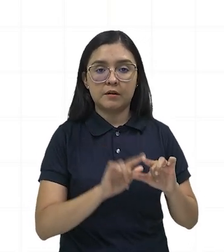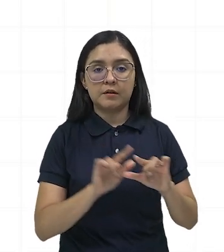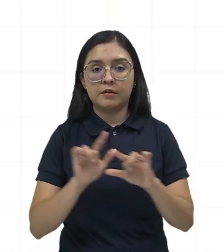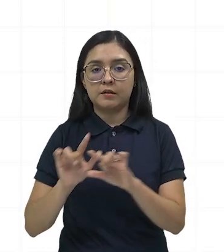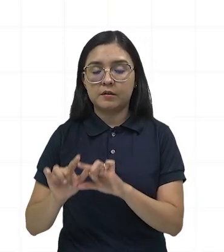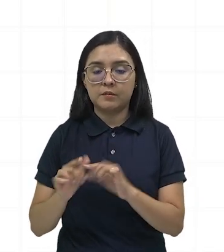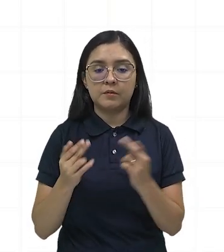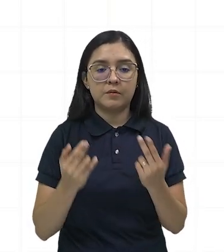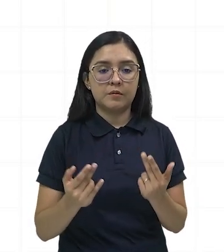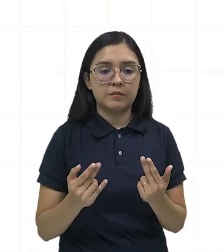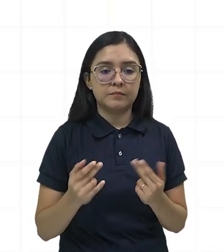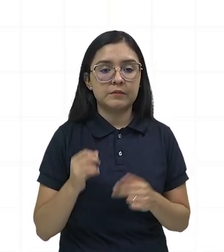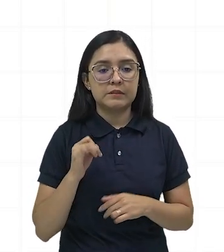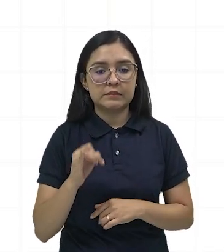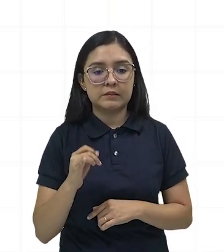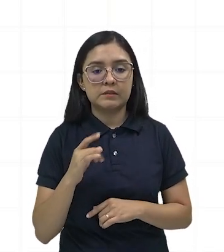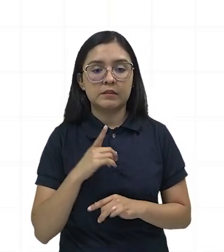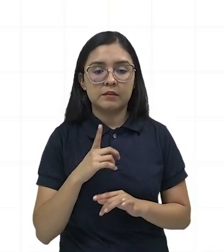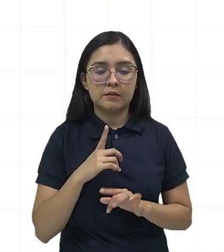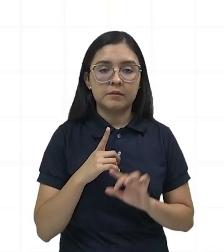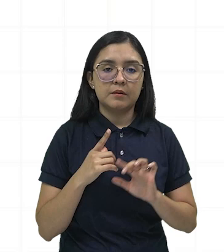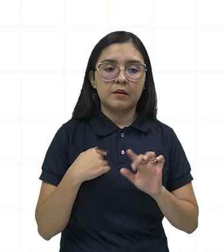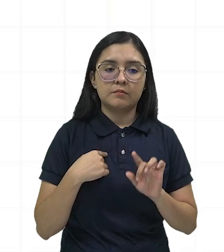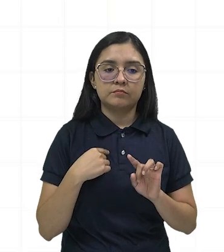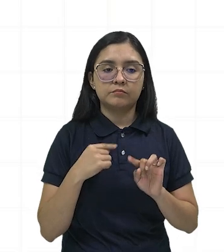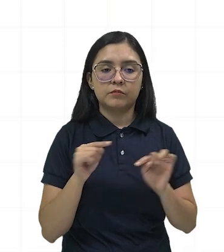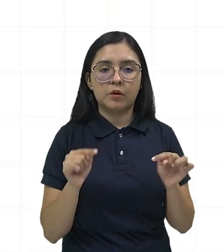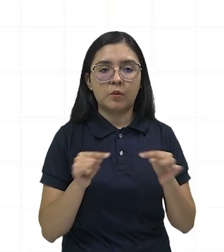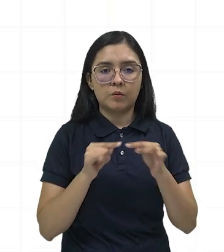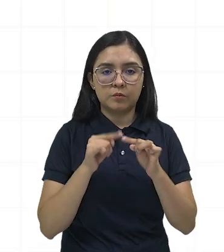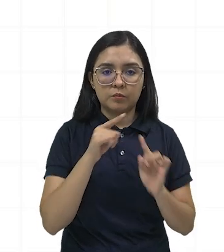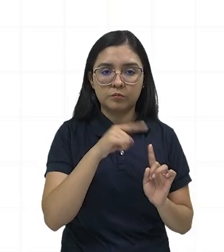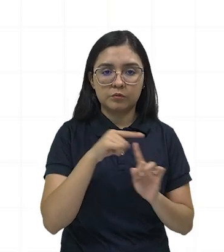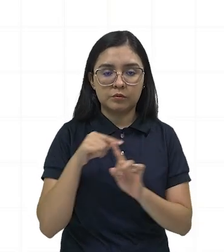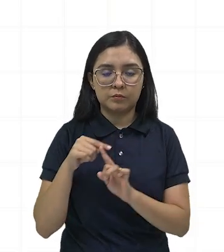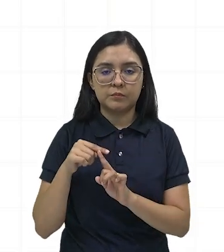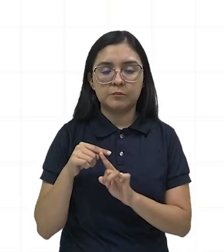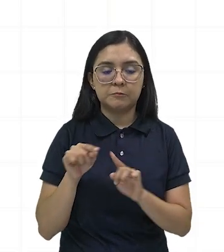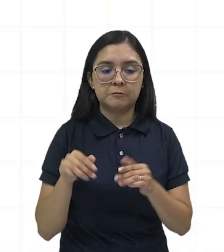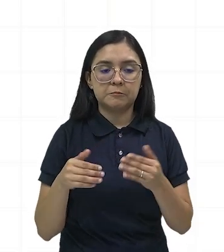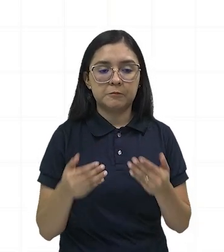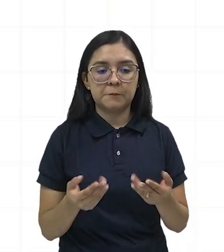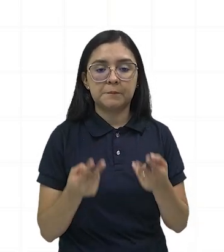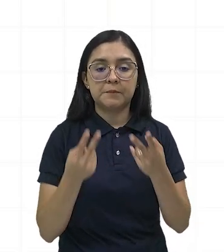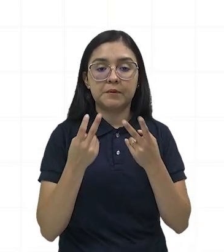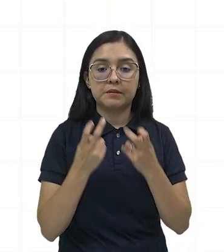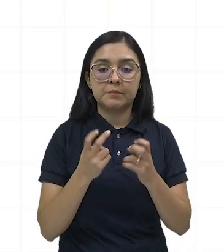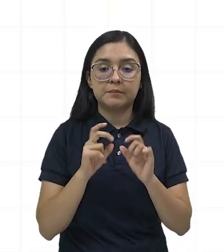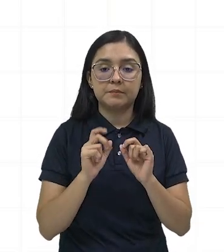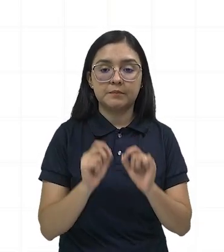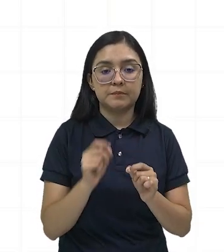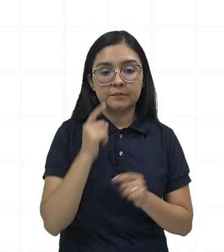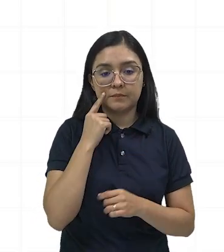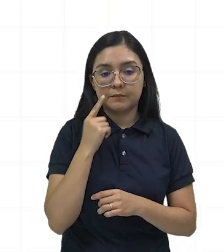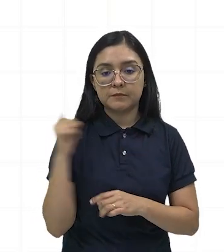nesses casos de congruência. Nós temos aqui, ó, vejam que foi colocado,